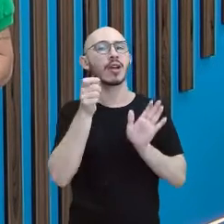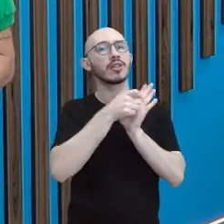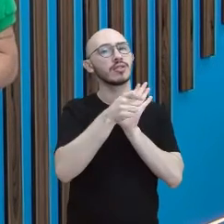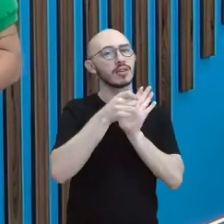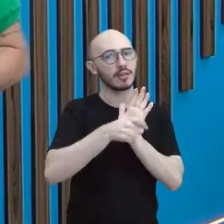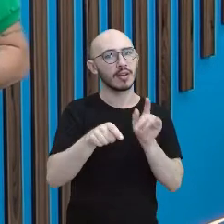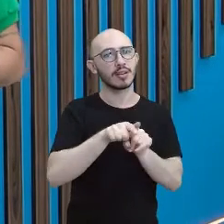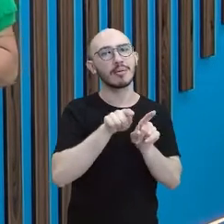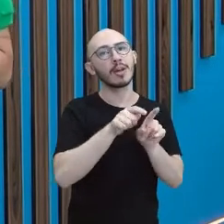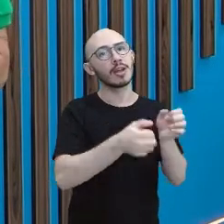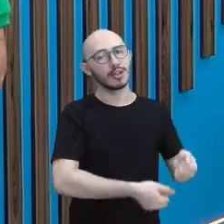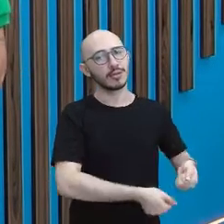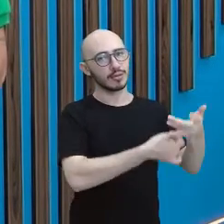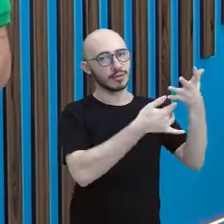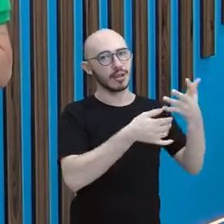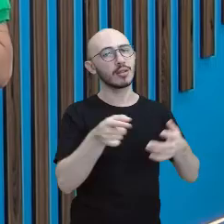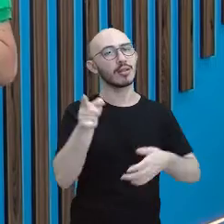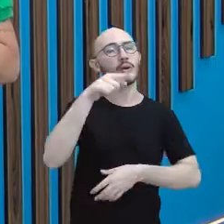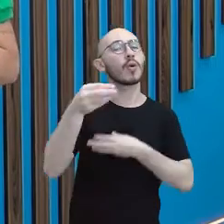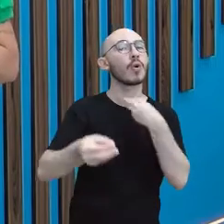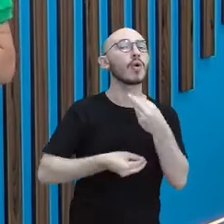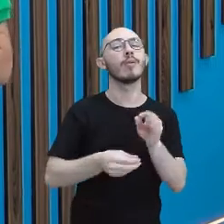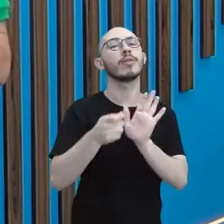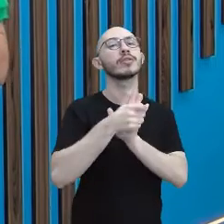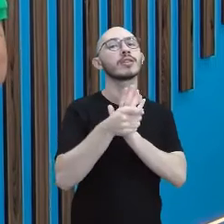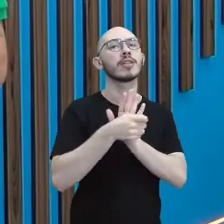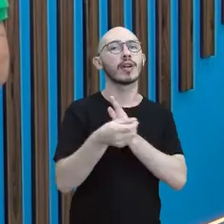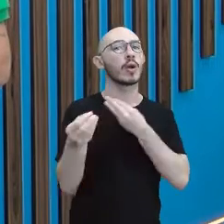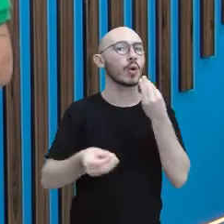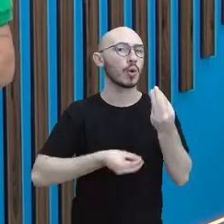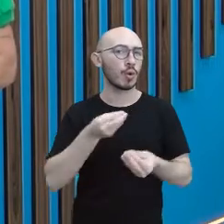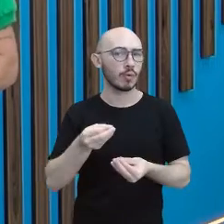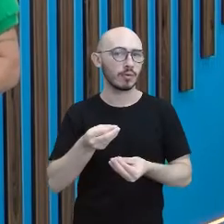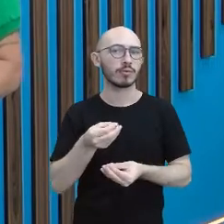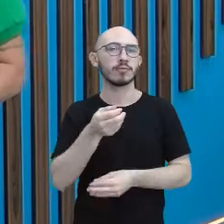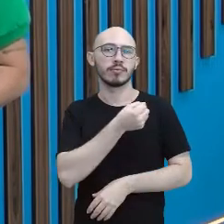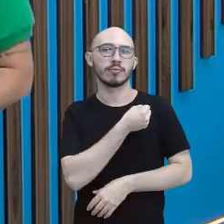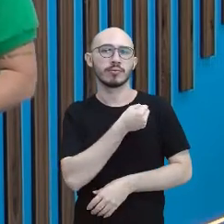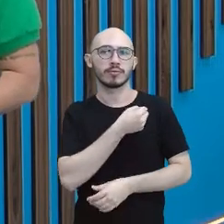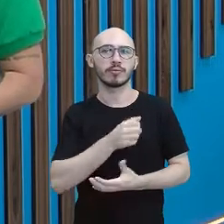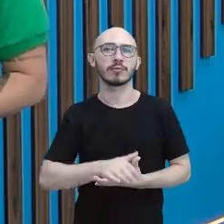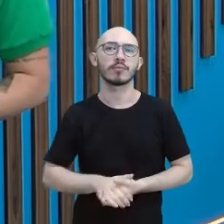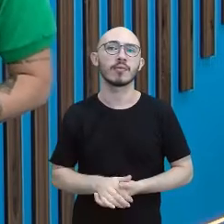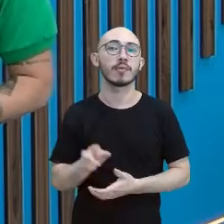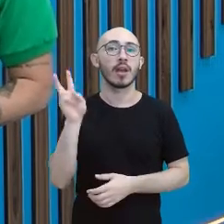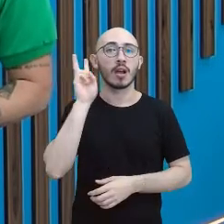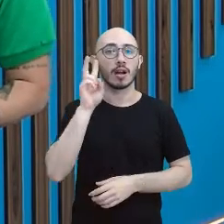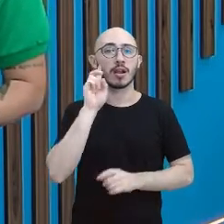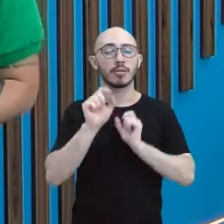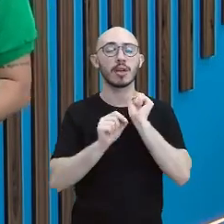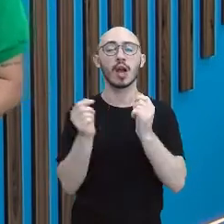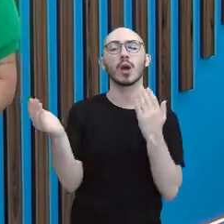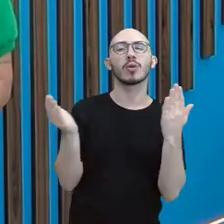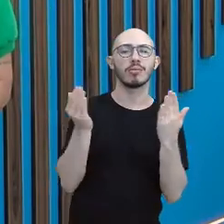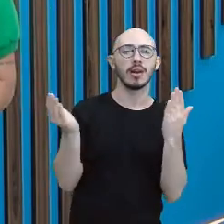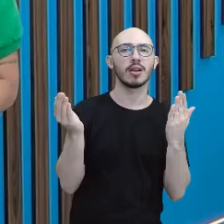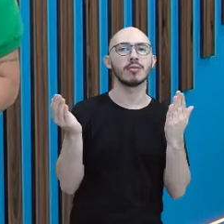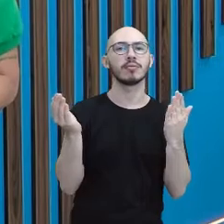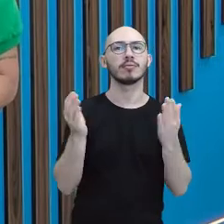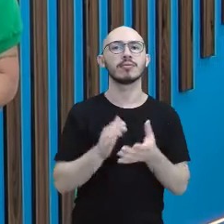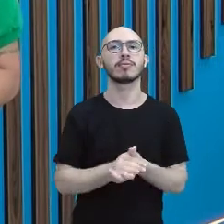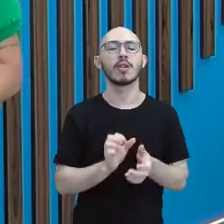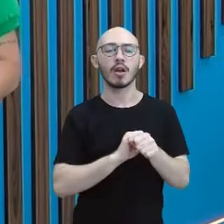para a gente como é que você diria, como é que você escreveria esse número aqui. Então lembra que a gente fez essa comparação de